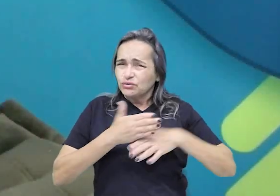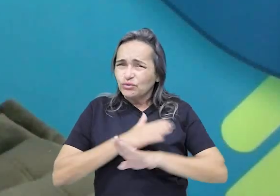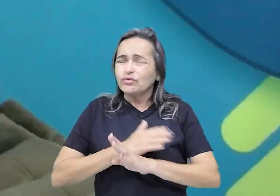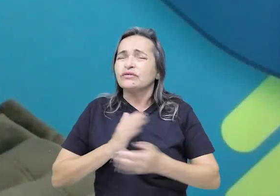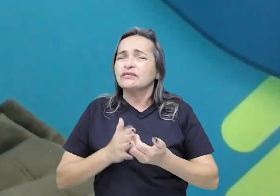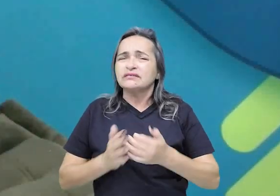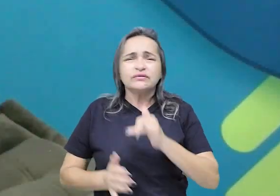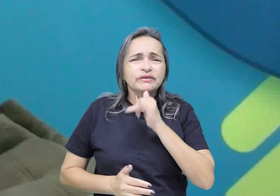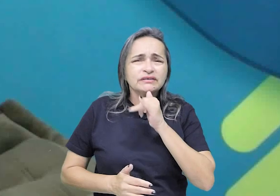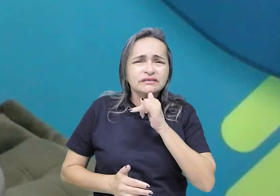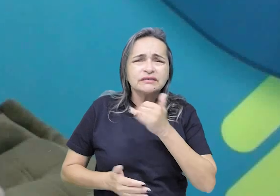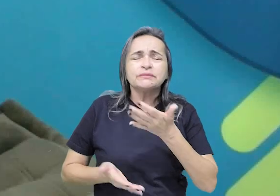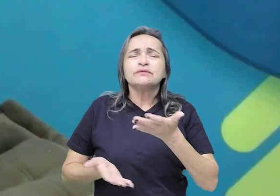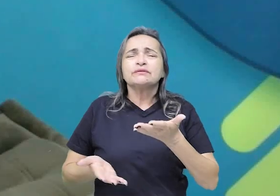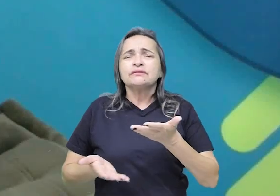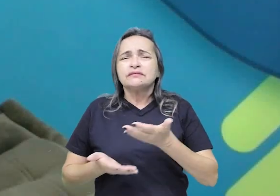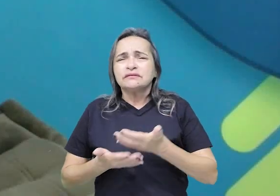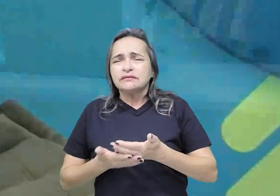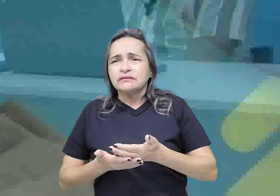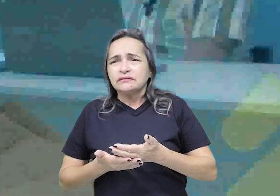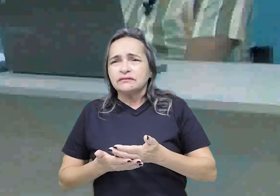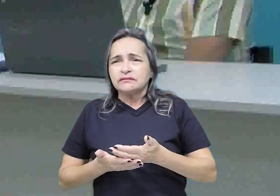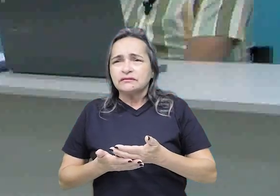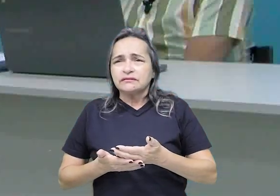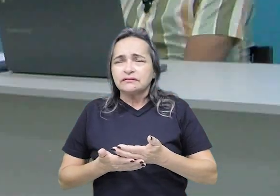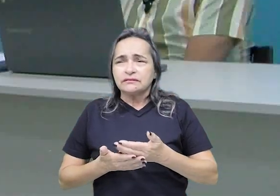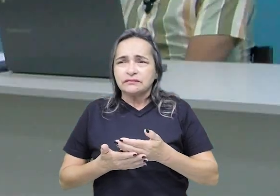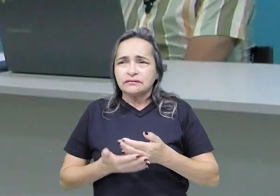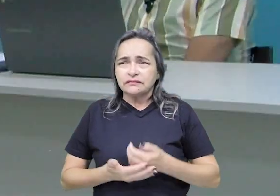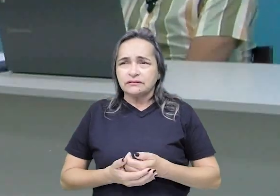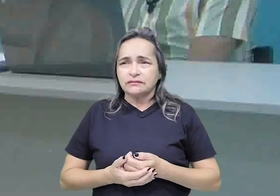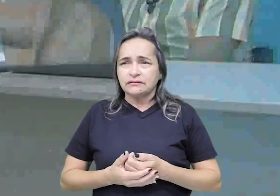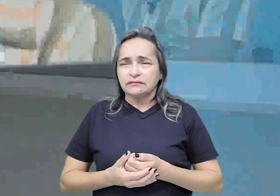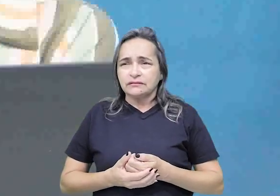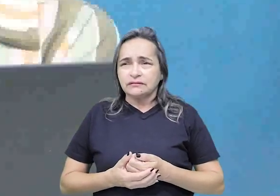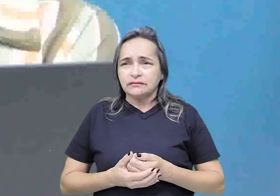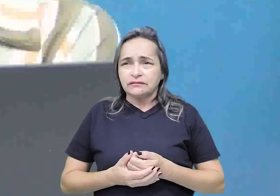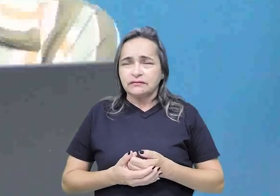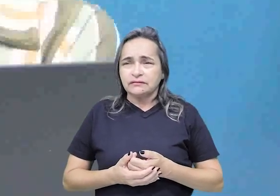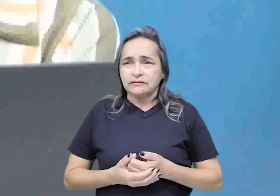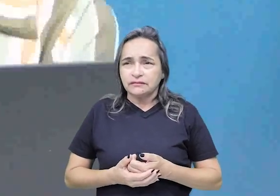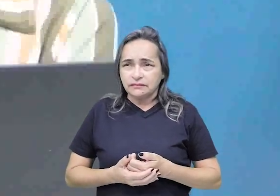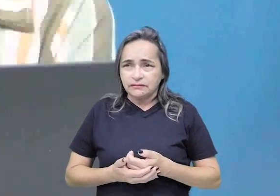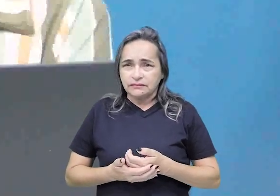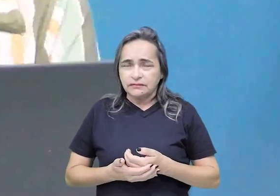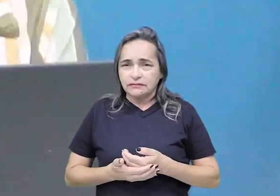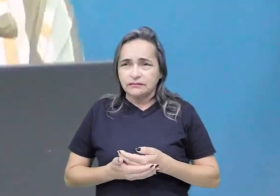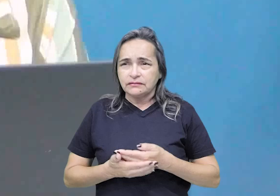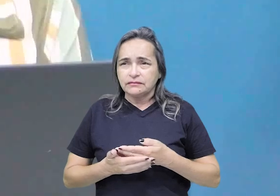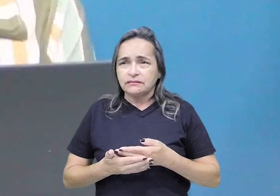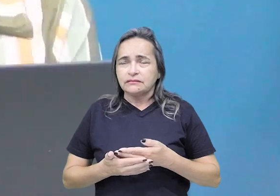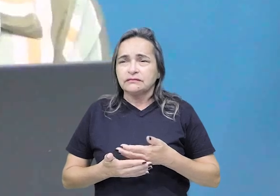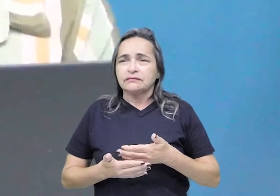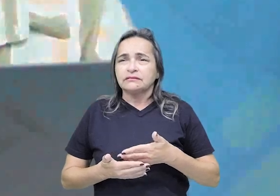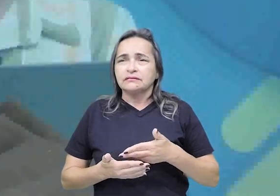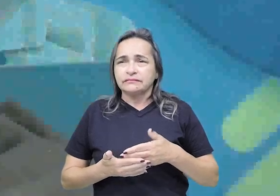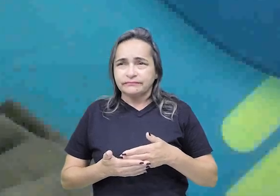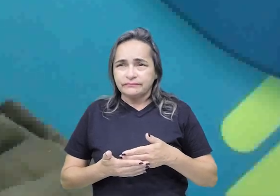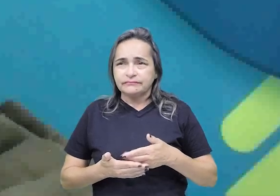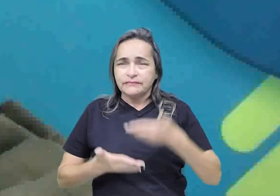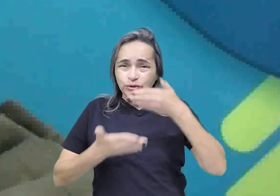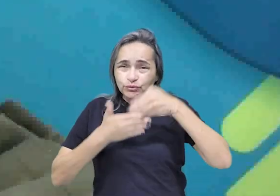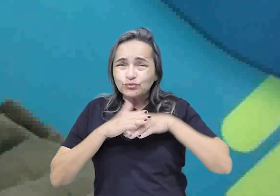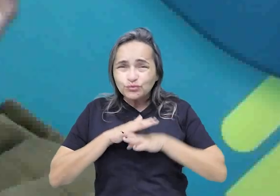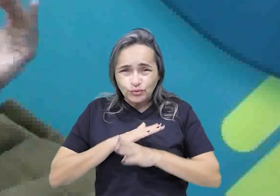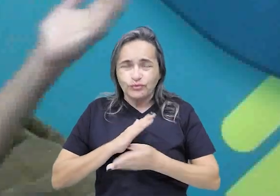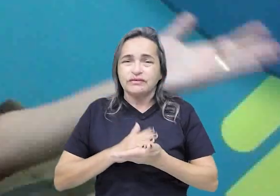Por exemplo? Nossa, vamos lá. Mas são drogas legalizadas. São drogas legalizadas,